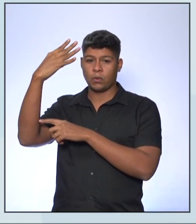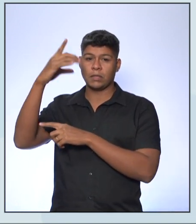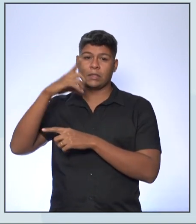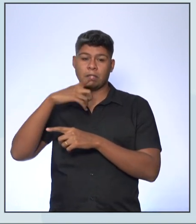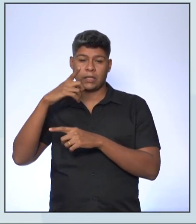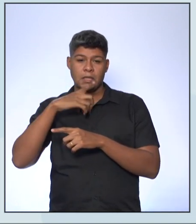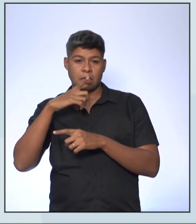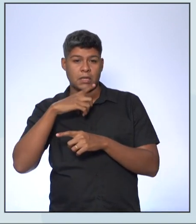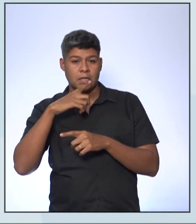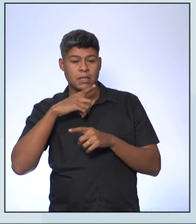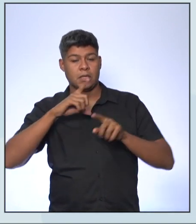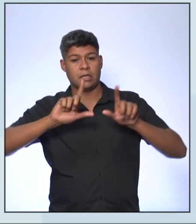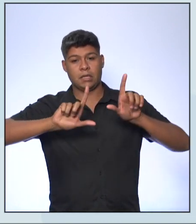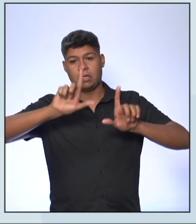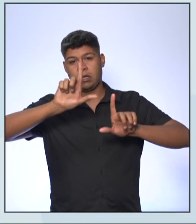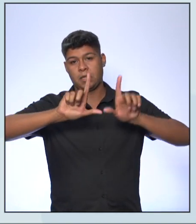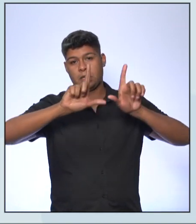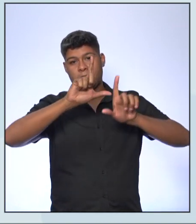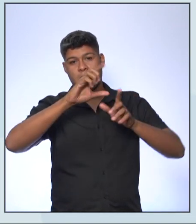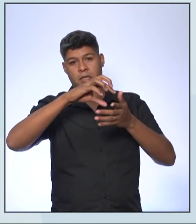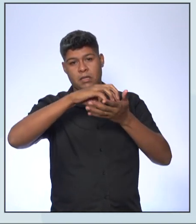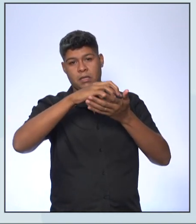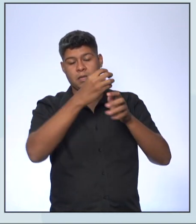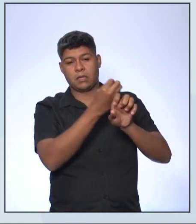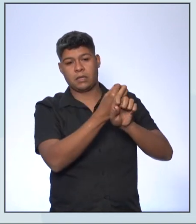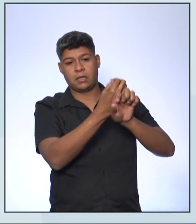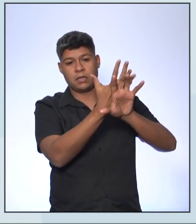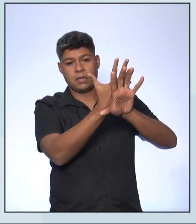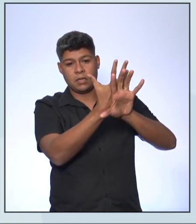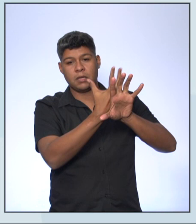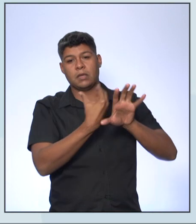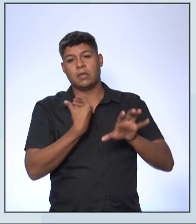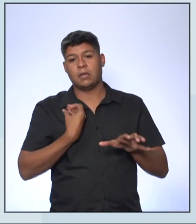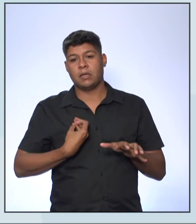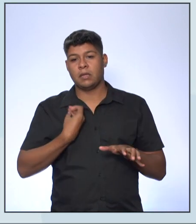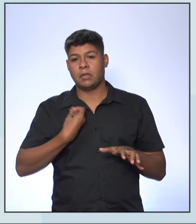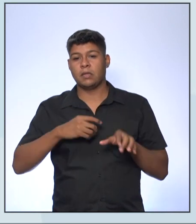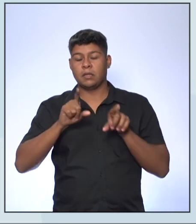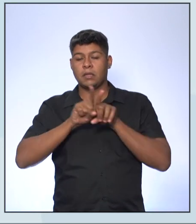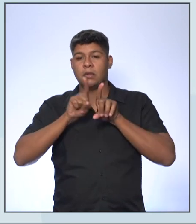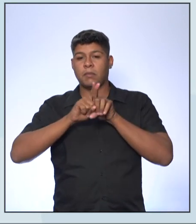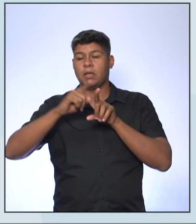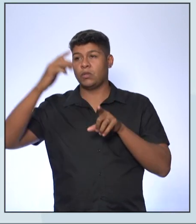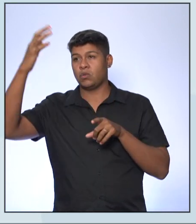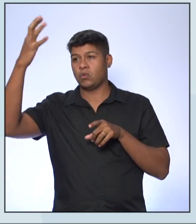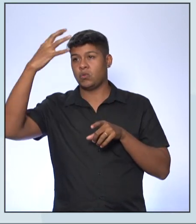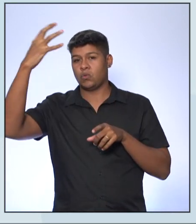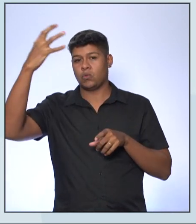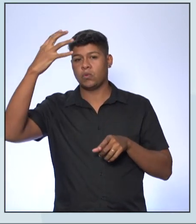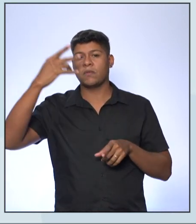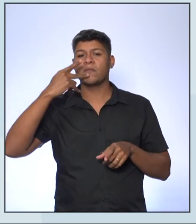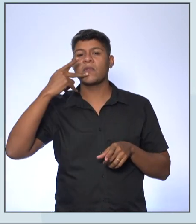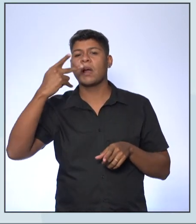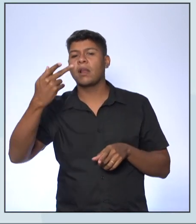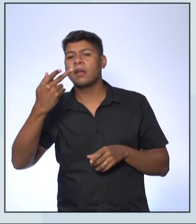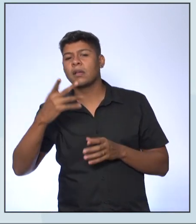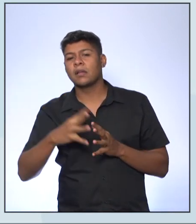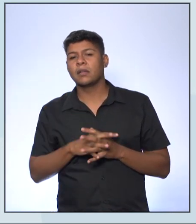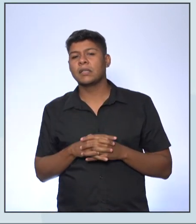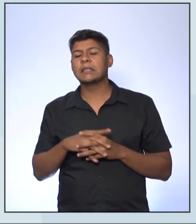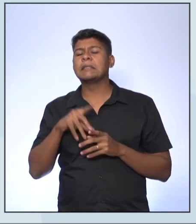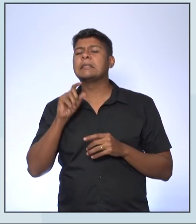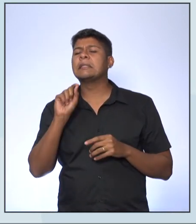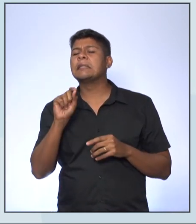vê um monitor que já está até conectado aí ao centro de mídias e vê aí o chuveiro. Fala para mim aí,